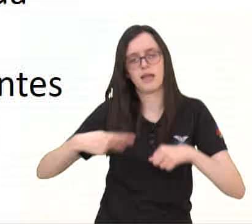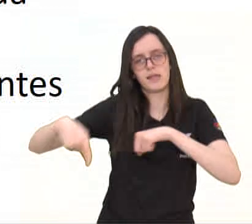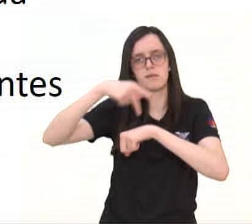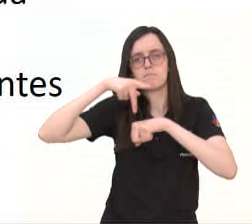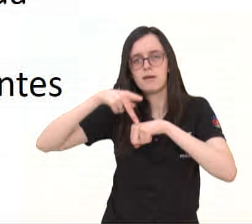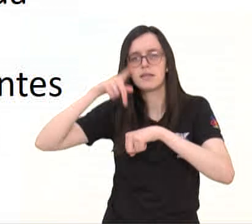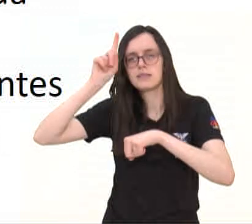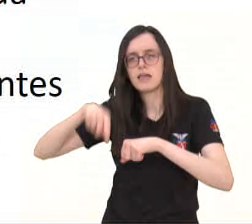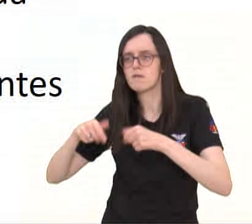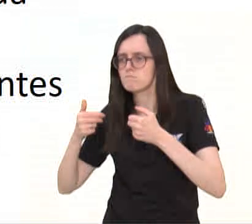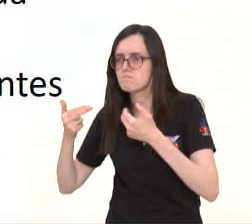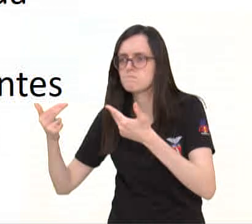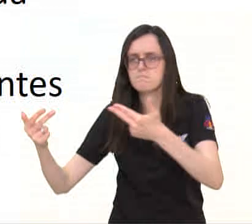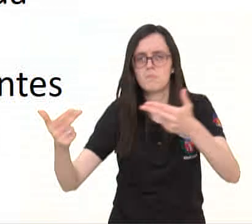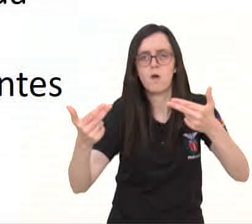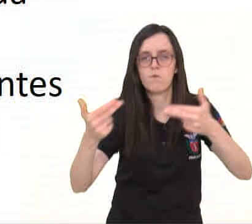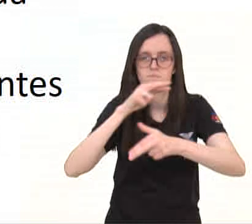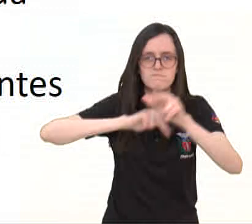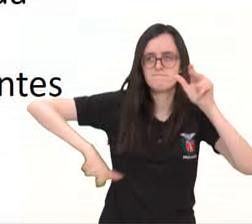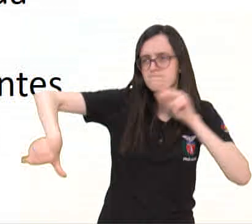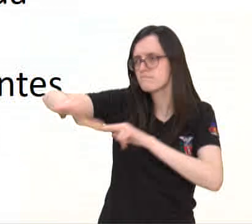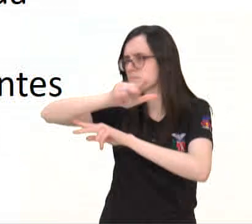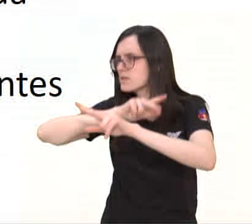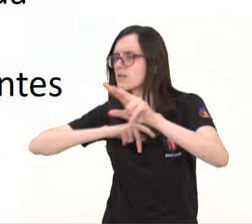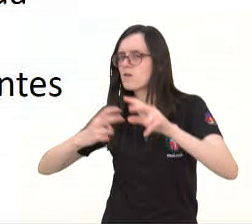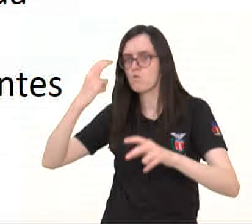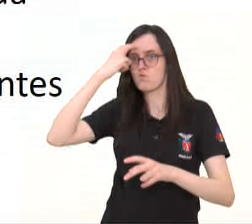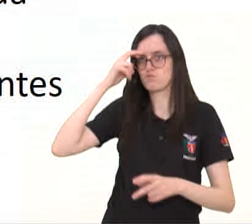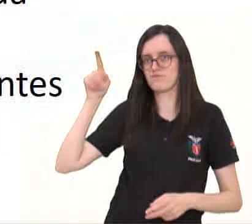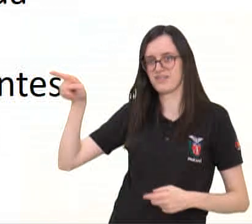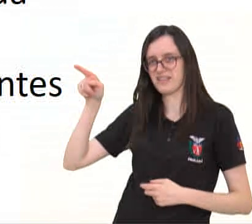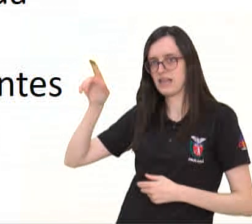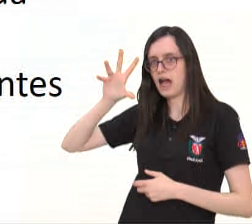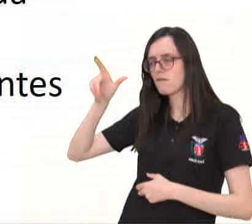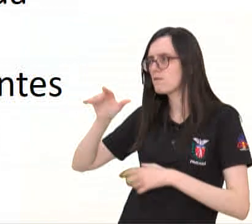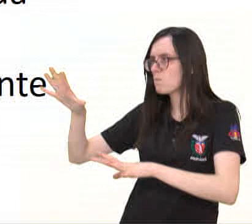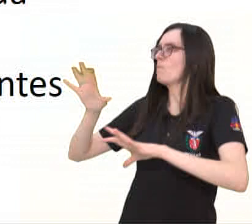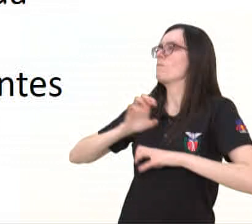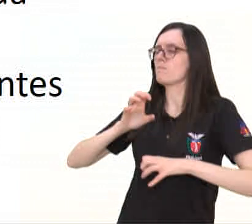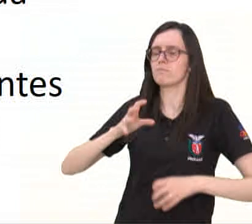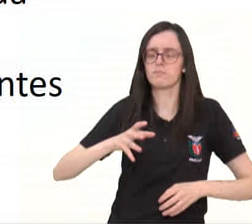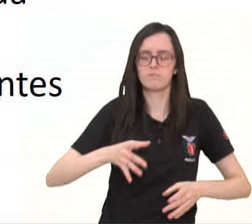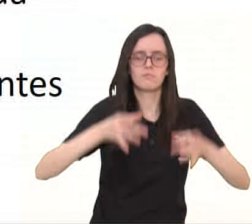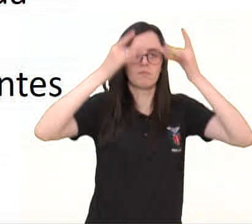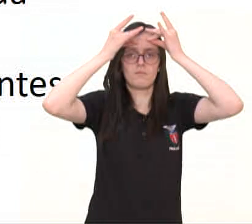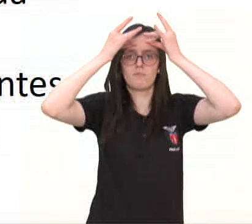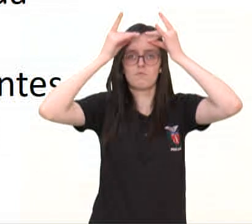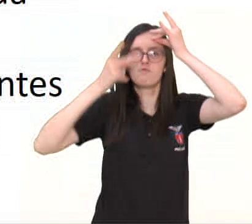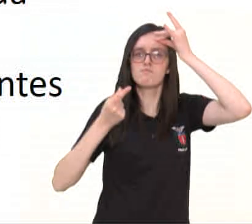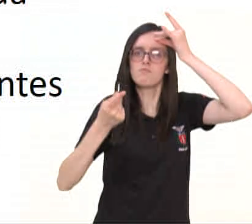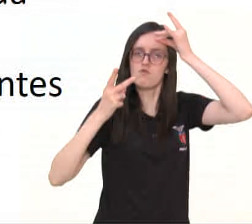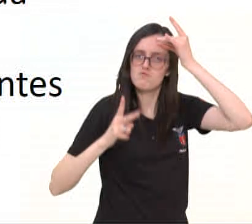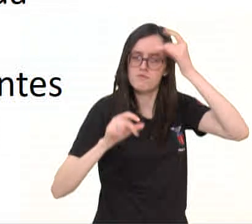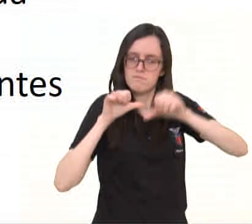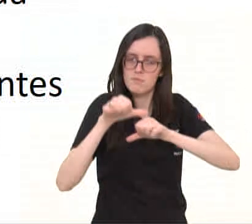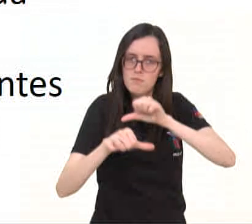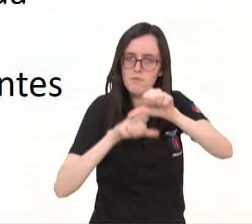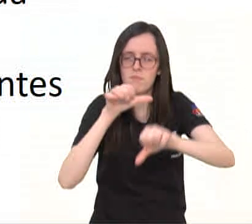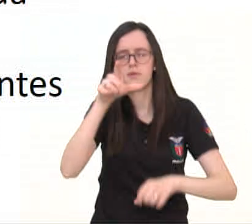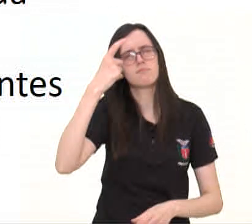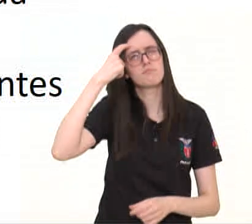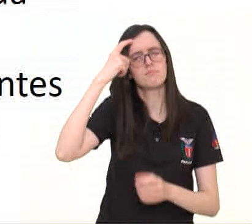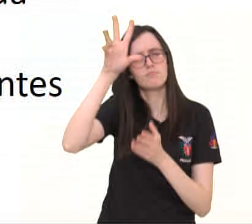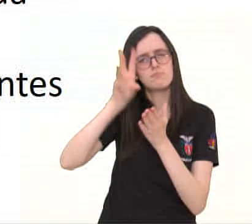hegemônicos assimilam as diferentes culturas africanas, apoiando a sua manutenção. Dá uma pensadinha, dá